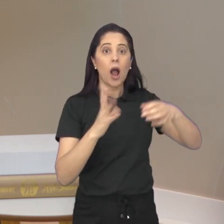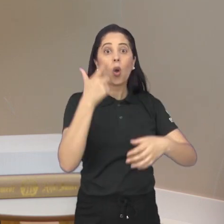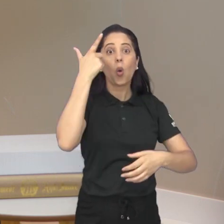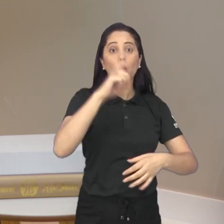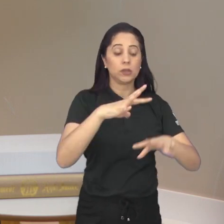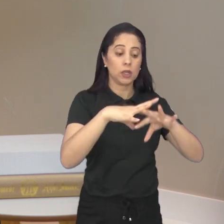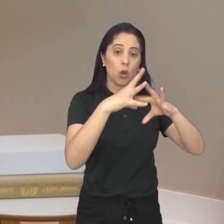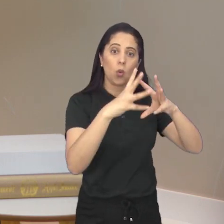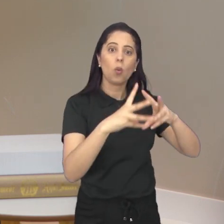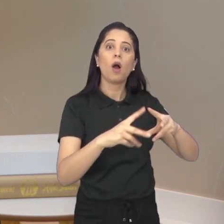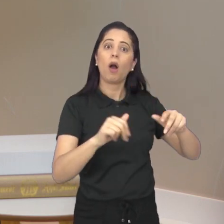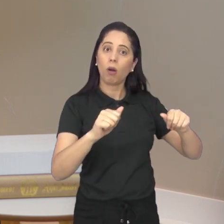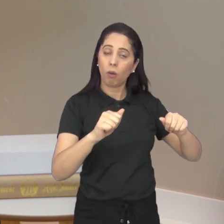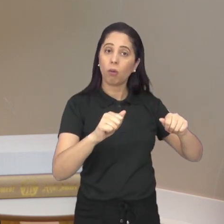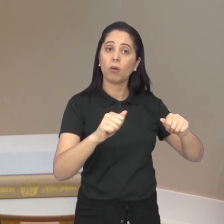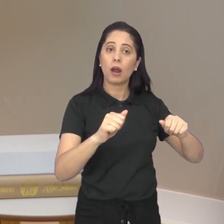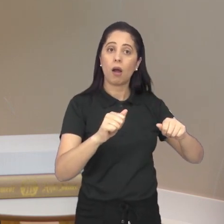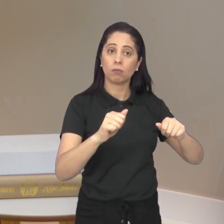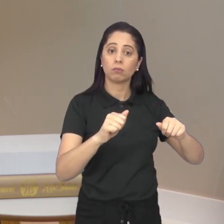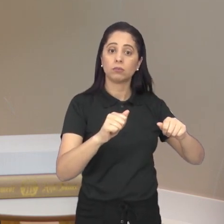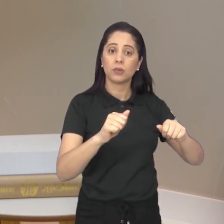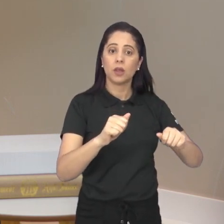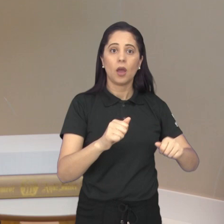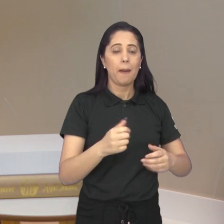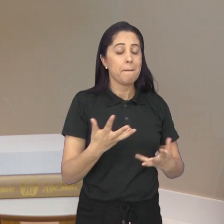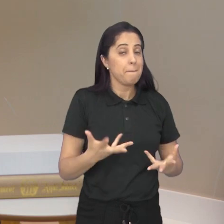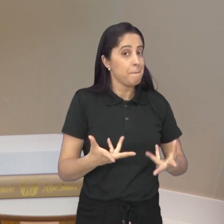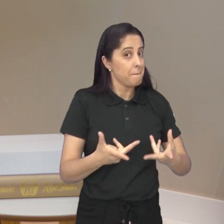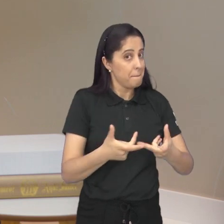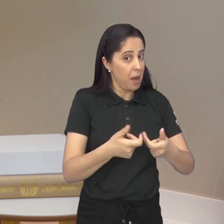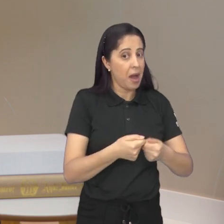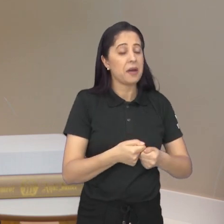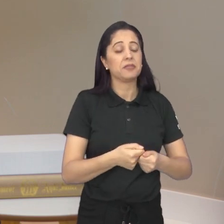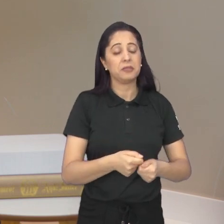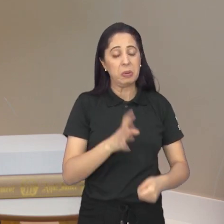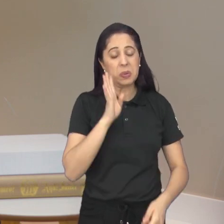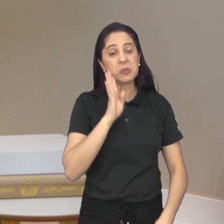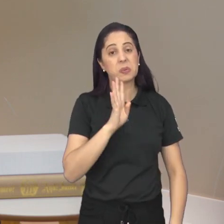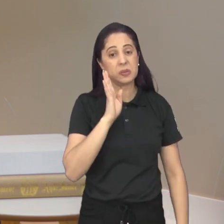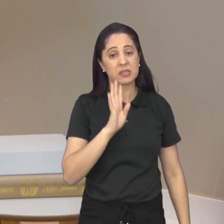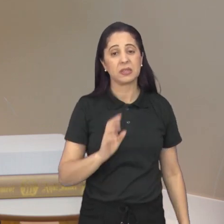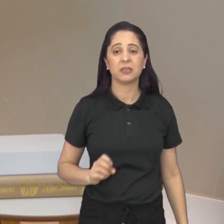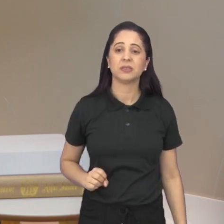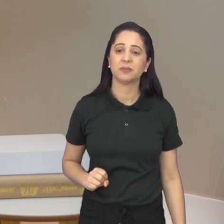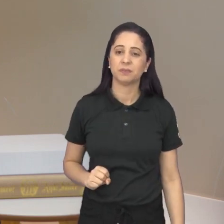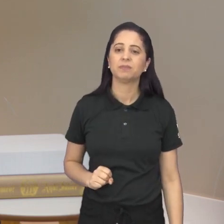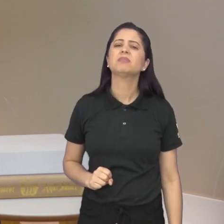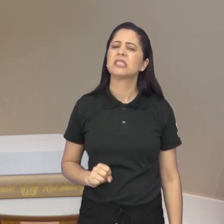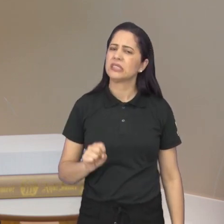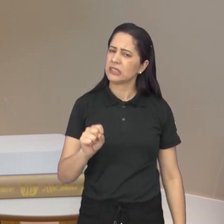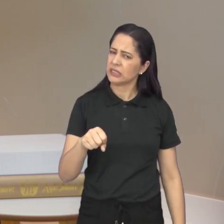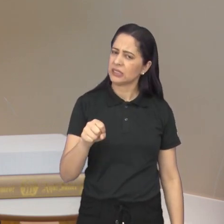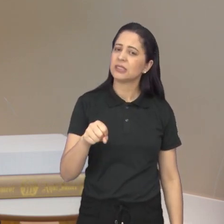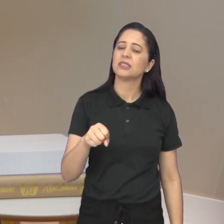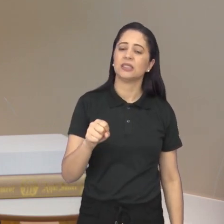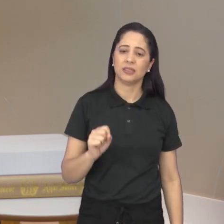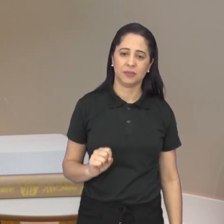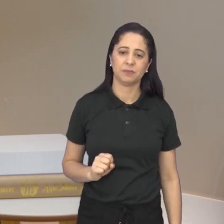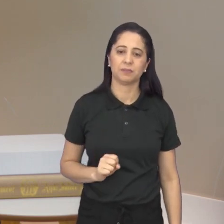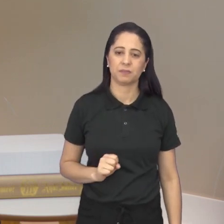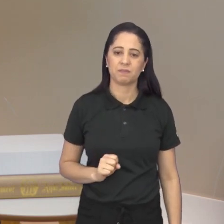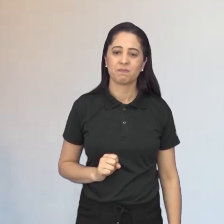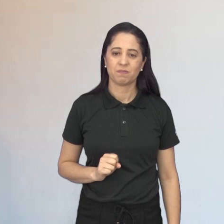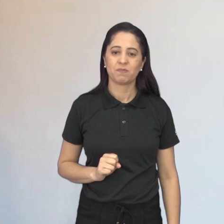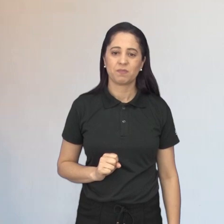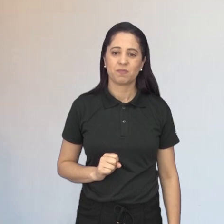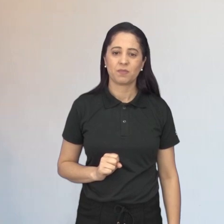e que ajudam outros pacientes a enfrentar essa doença, né? Eu achei incrível essa parte, muito bacana. Sem dúvida, acho